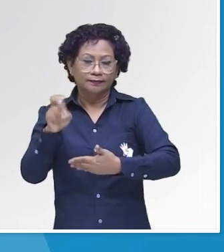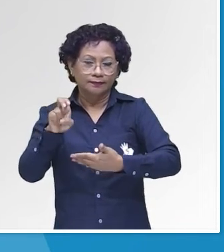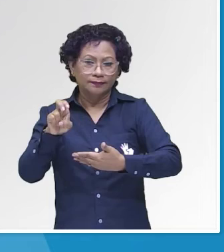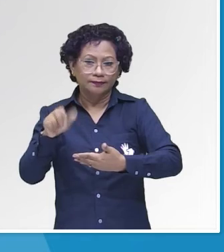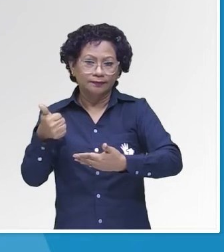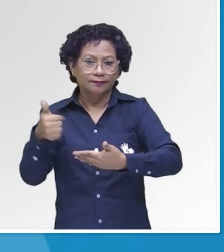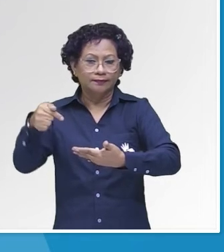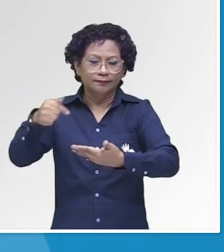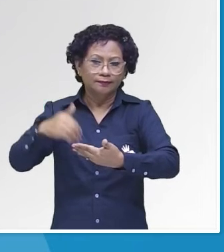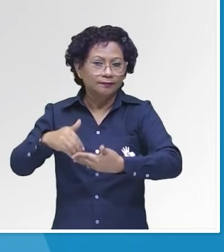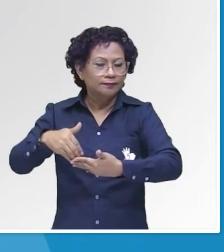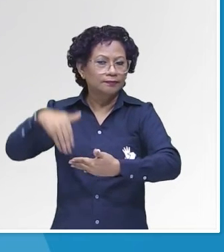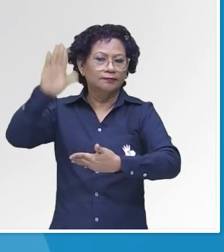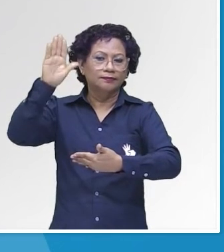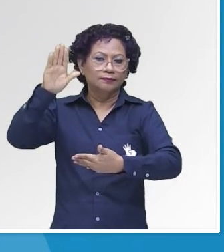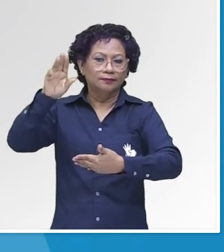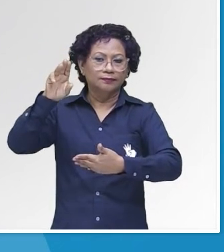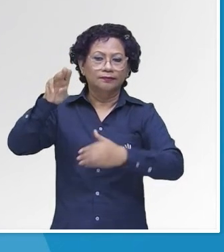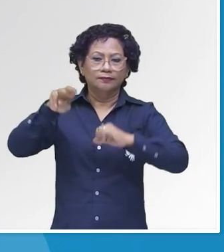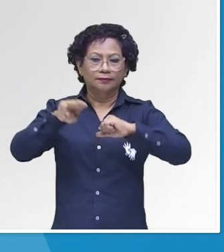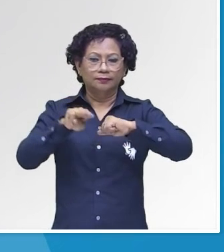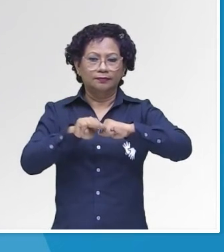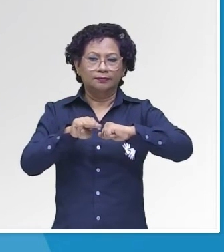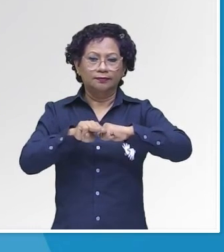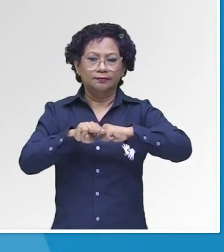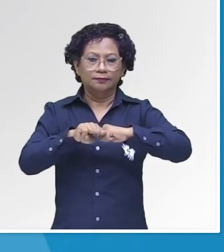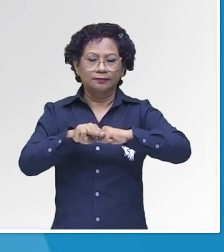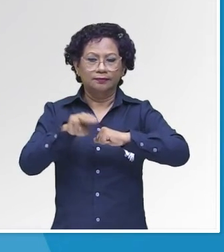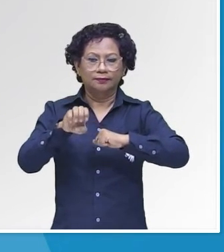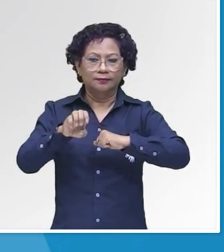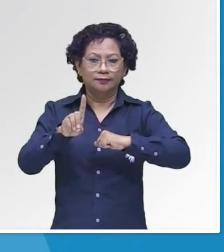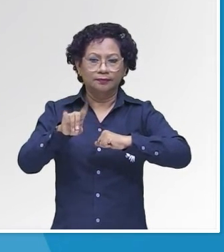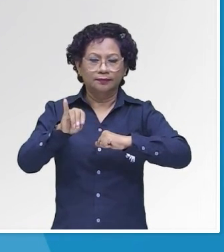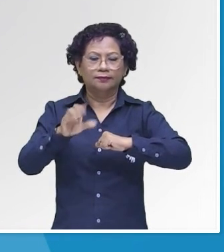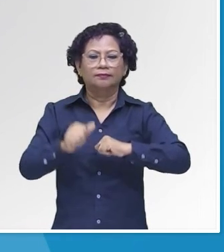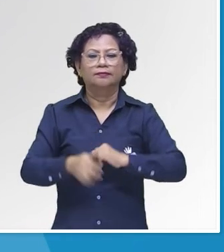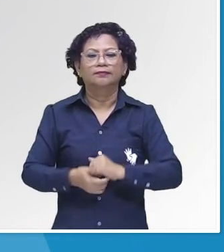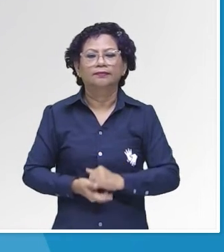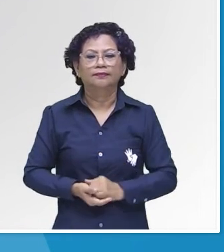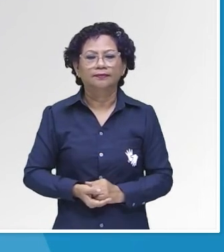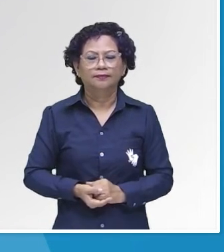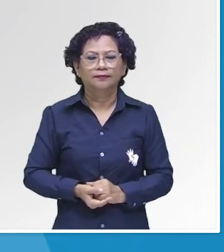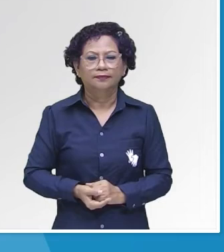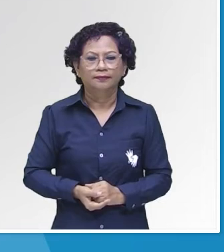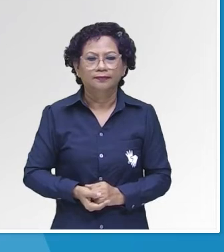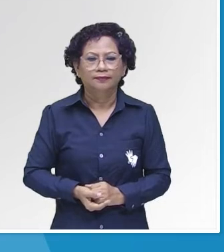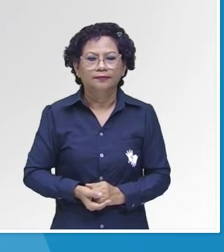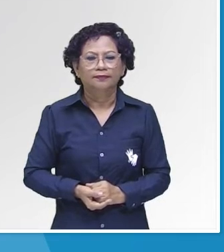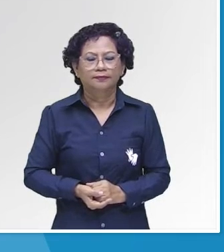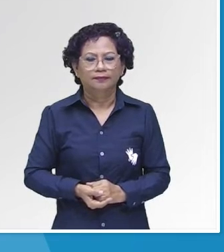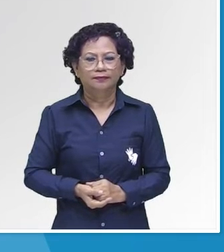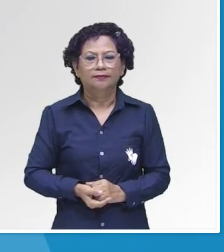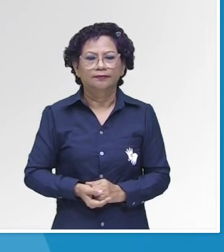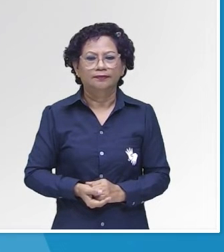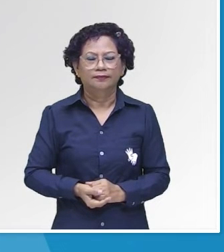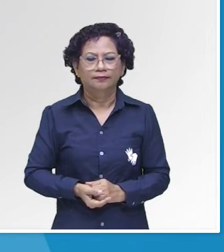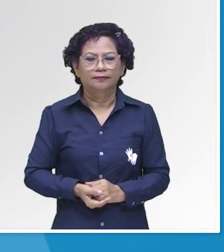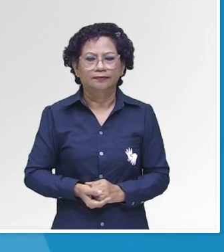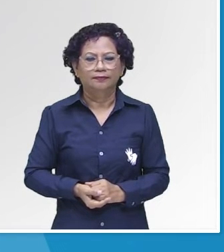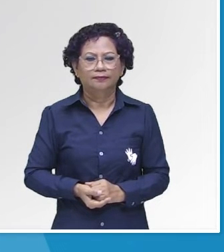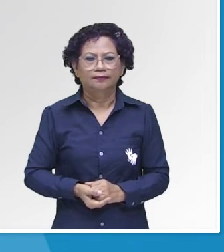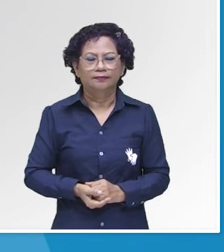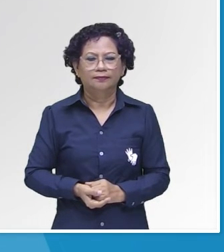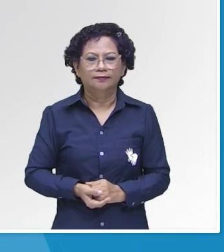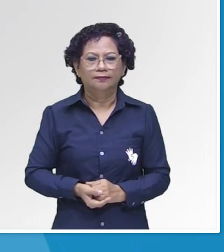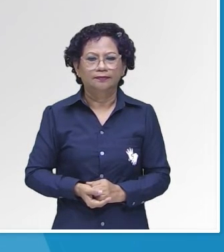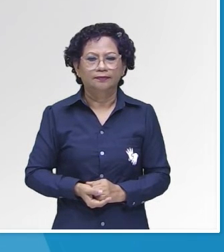né? Então, 50%, a gente pode falar assim, que 50% está abaixo e 50% está acima, tá bom?